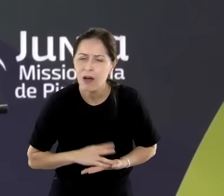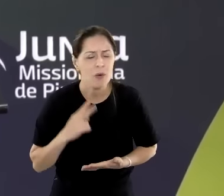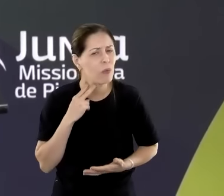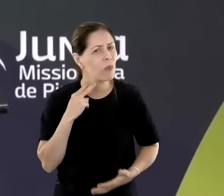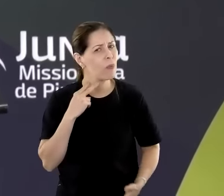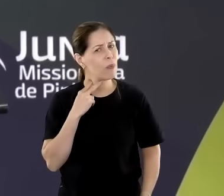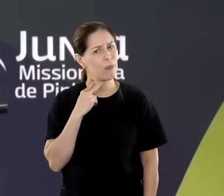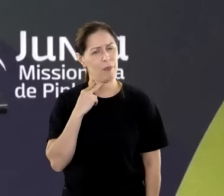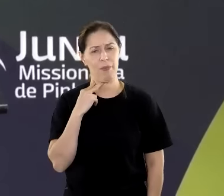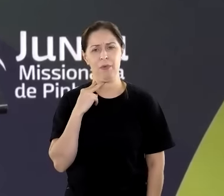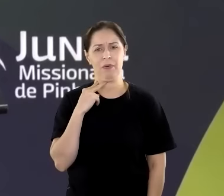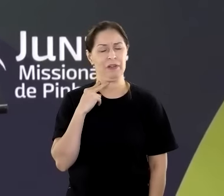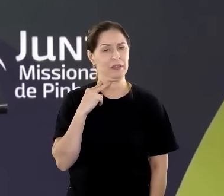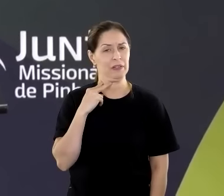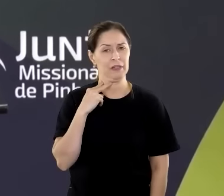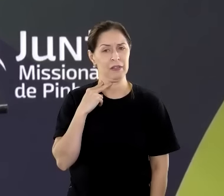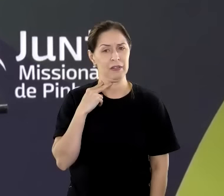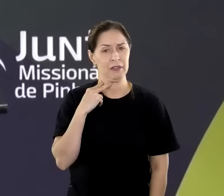Levantando cedo.